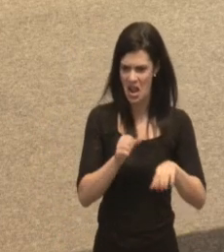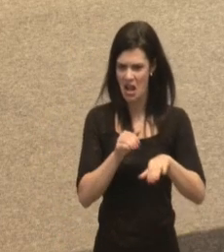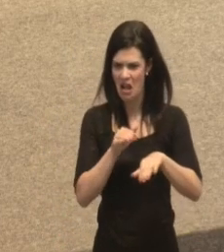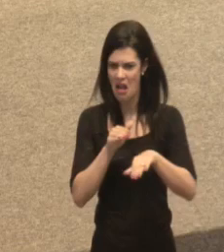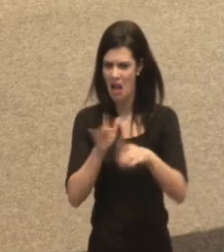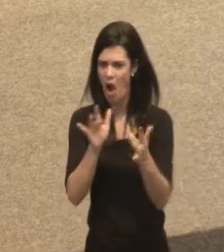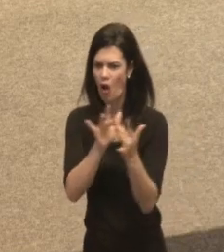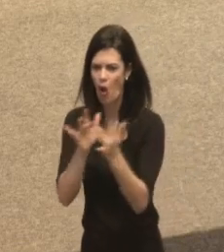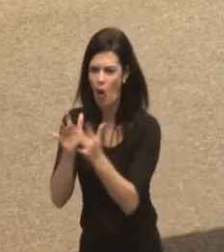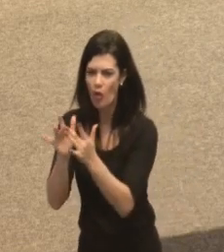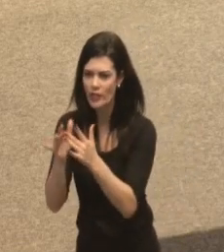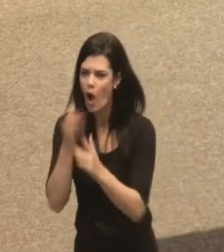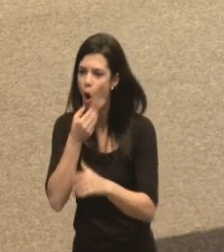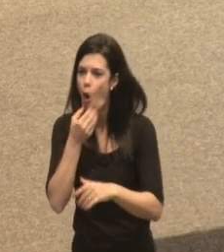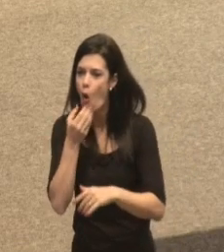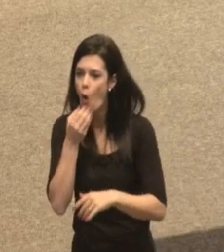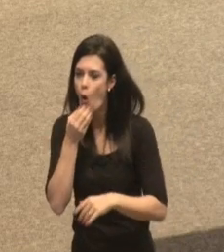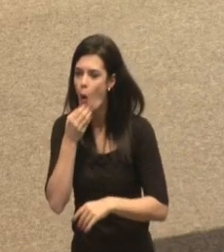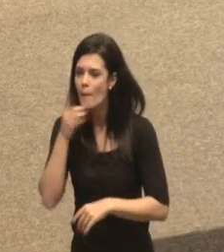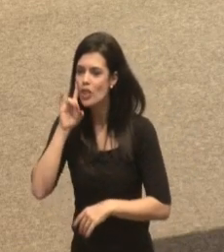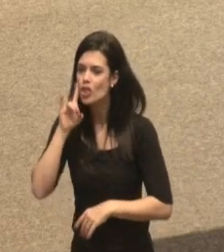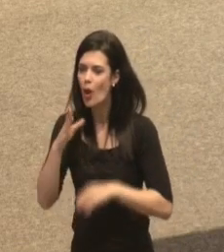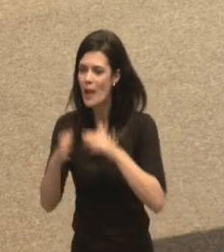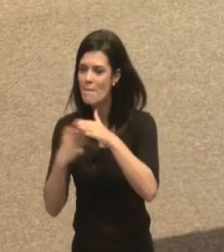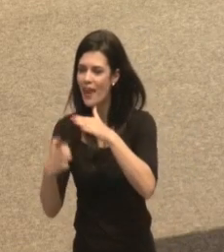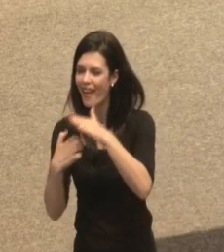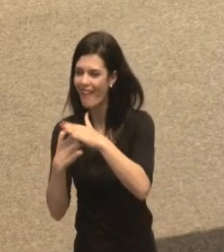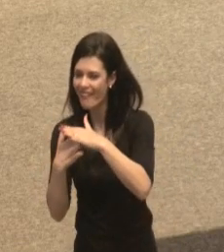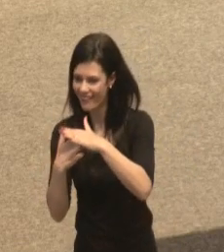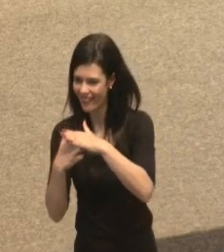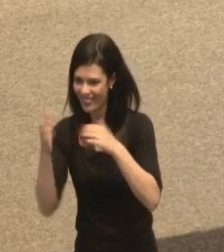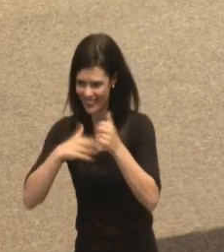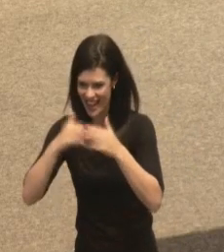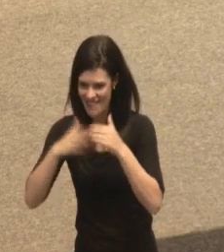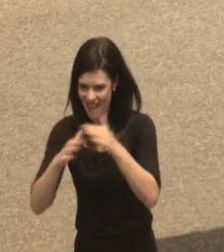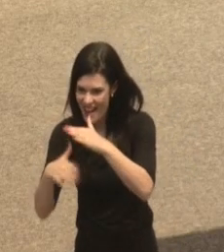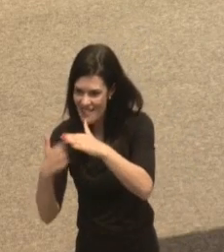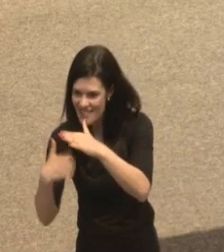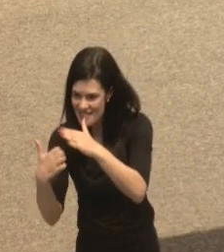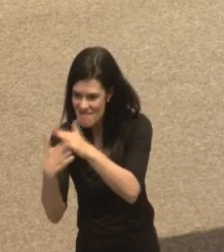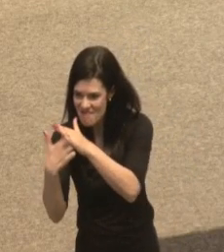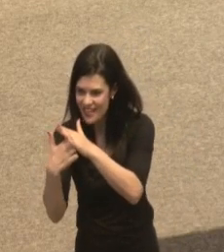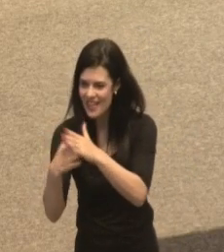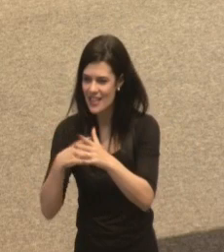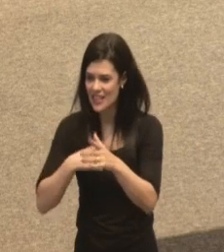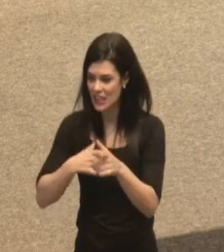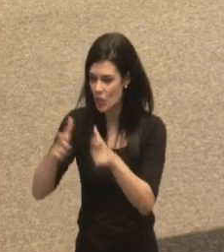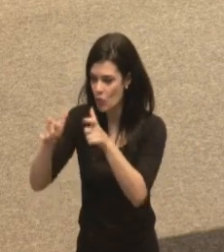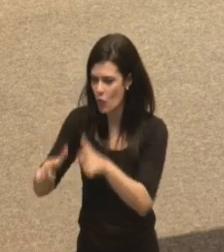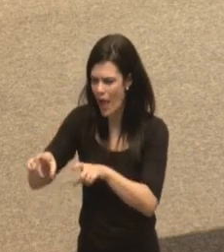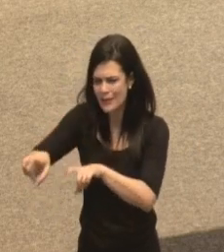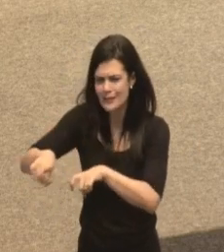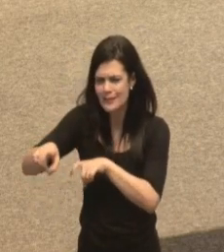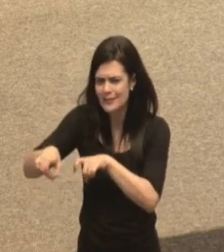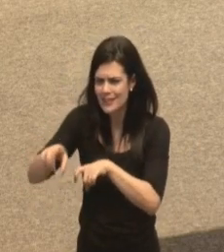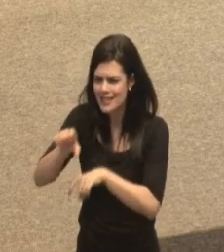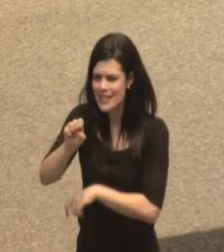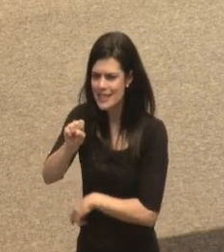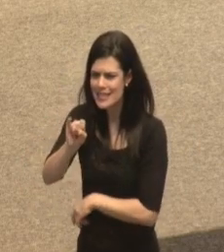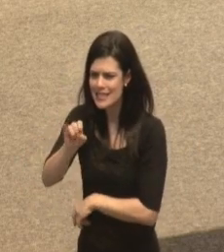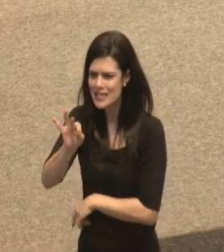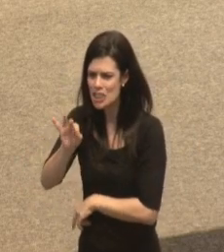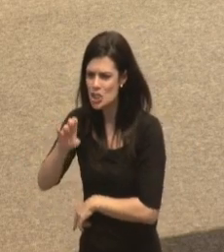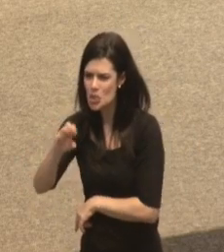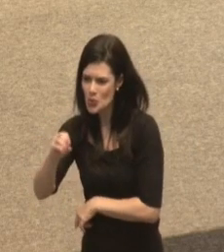com um empresário, ele tinha um sítio lá em boas condições. Ele falou, pastor, o sítio está aí, pode usar. E naquele sábado, irmãos,